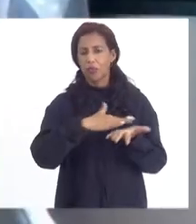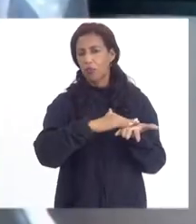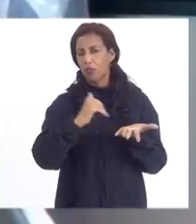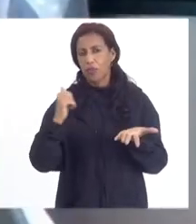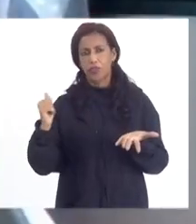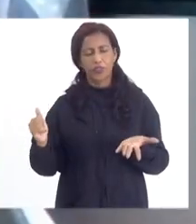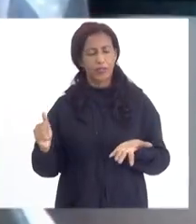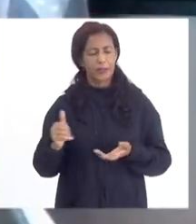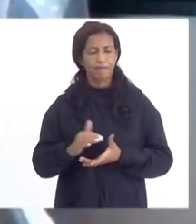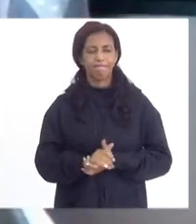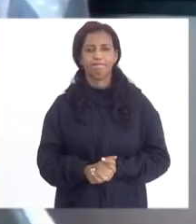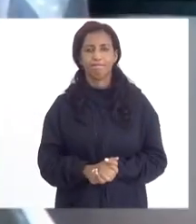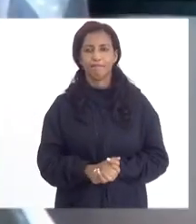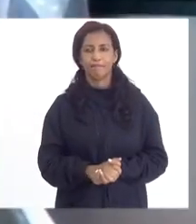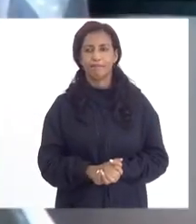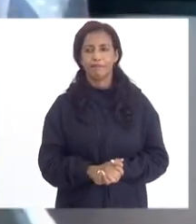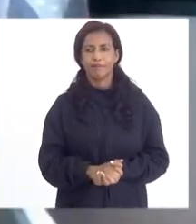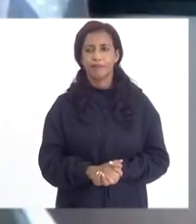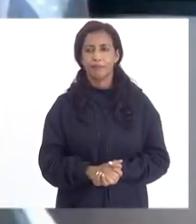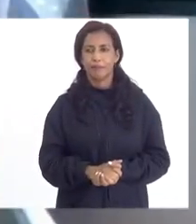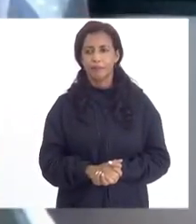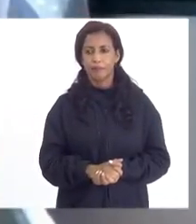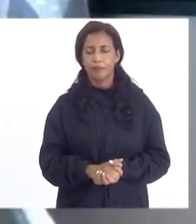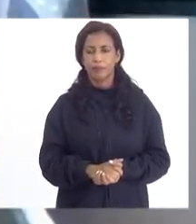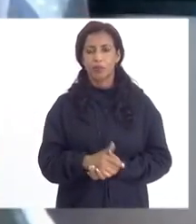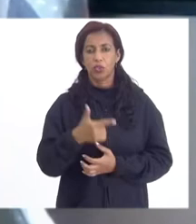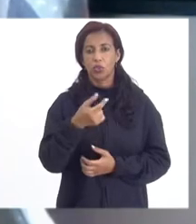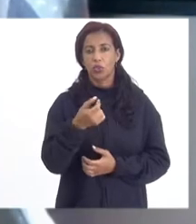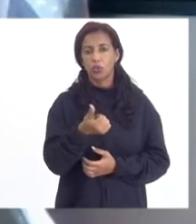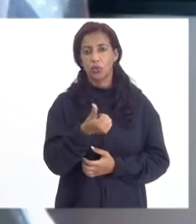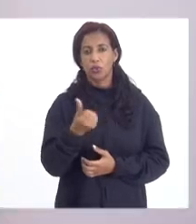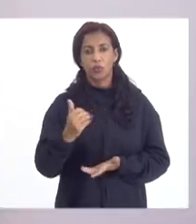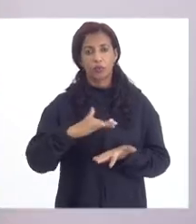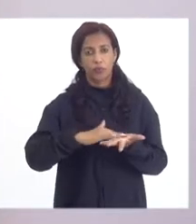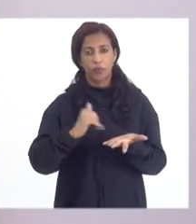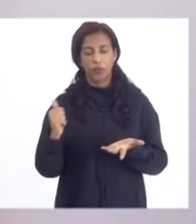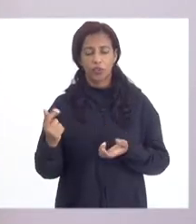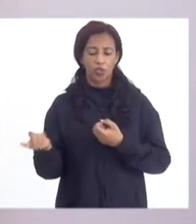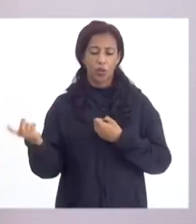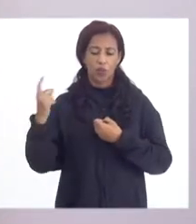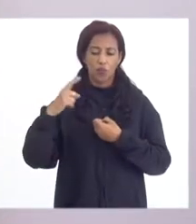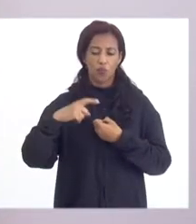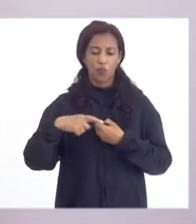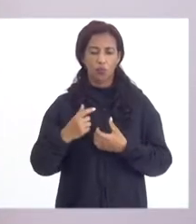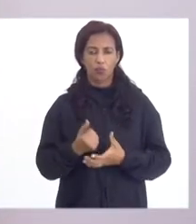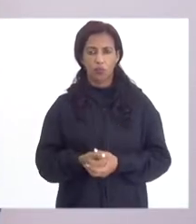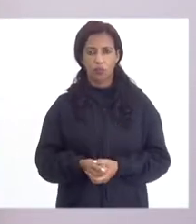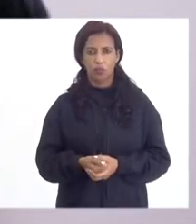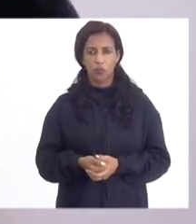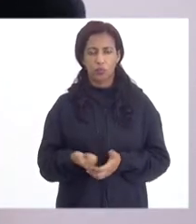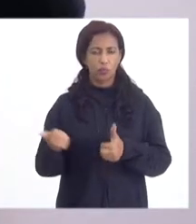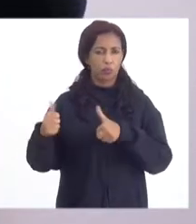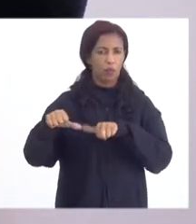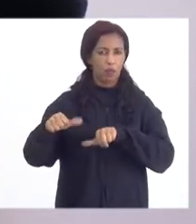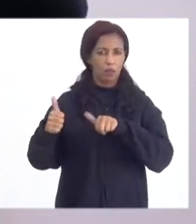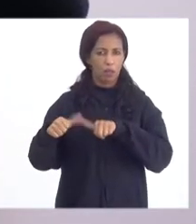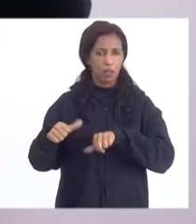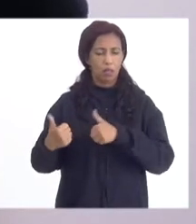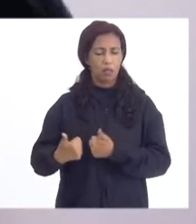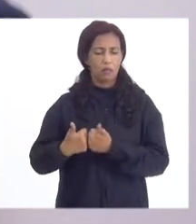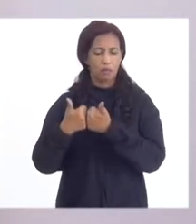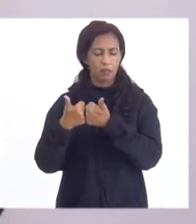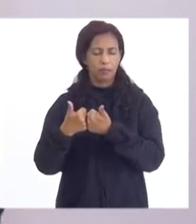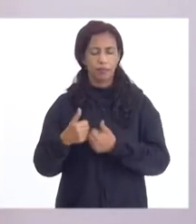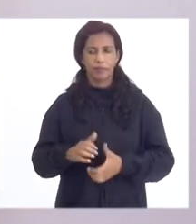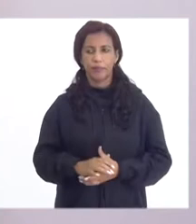pauta, então, para... De 2016. Vou retirar de pauta, volta com uma análise melhorada aqui